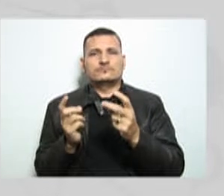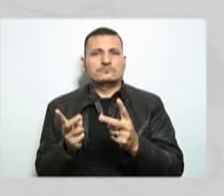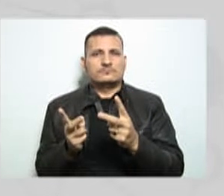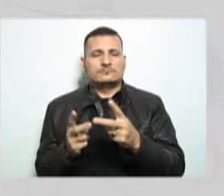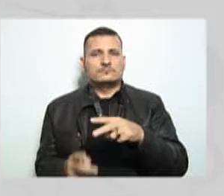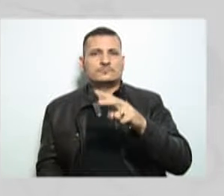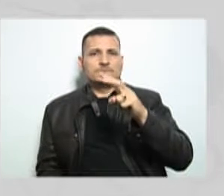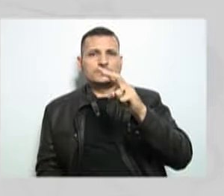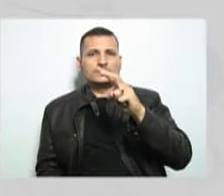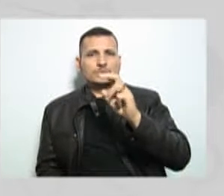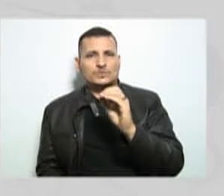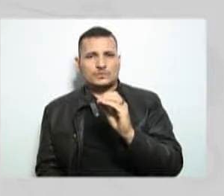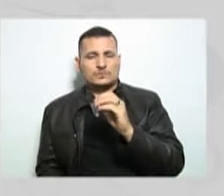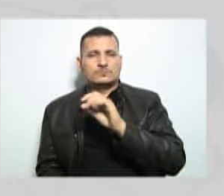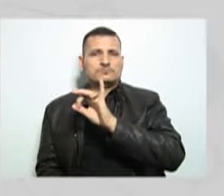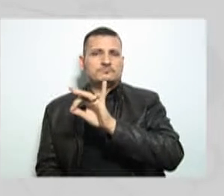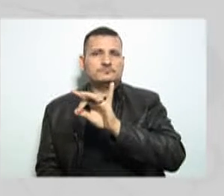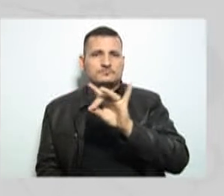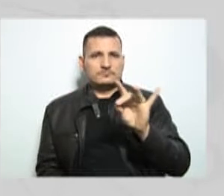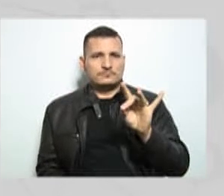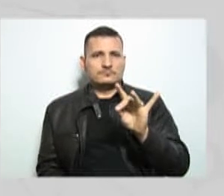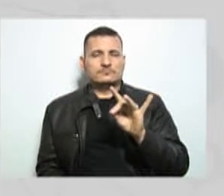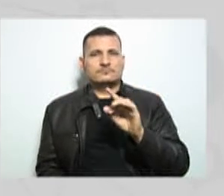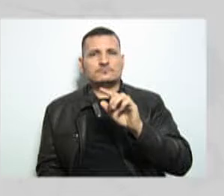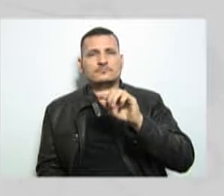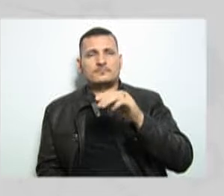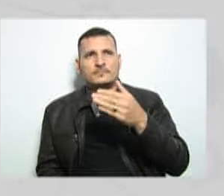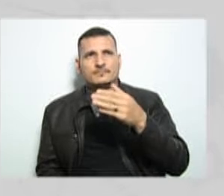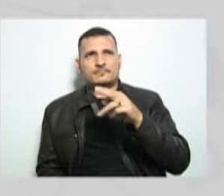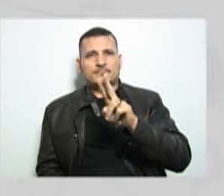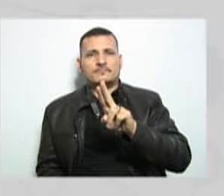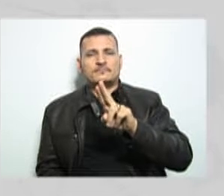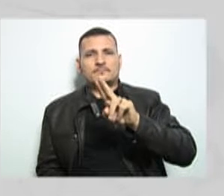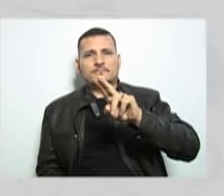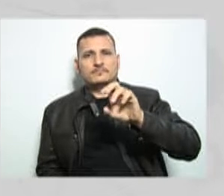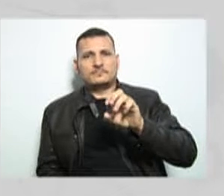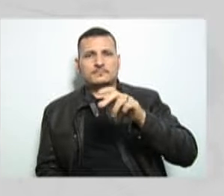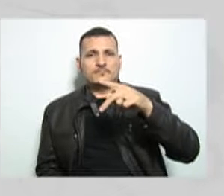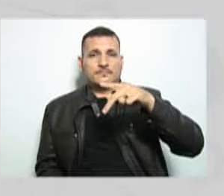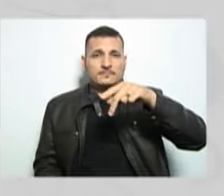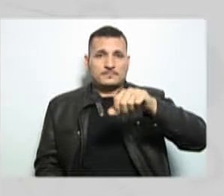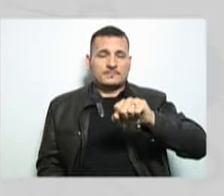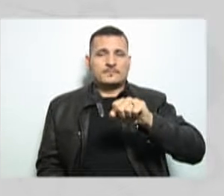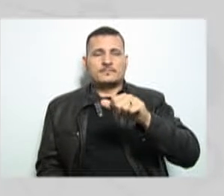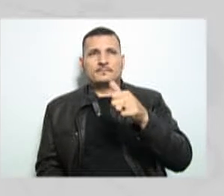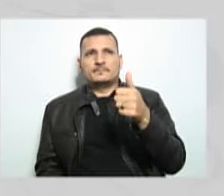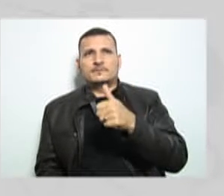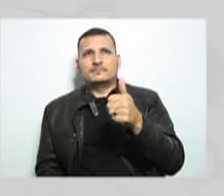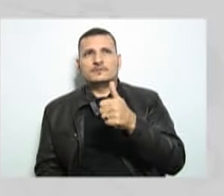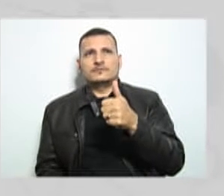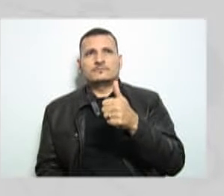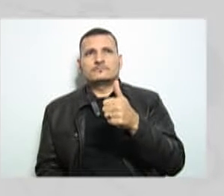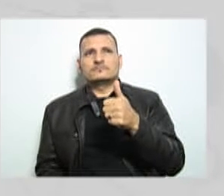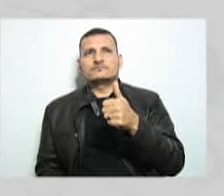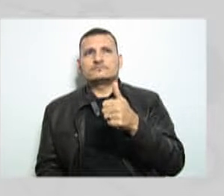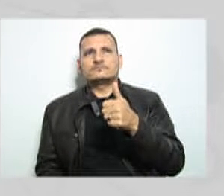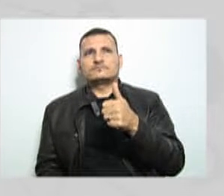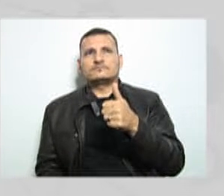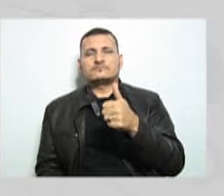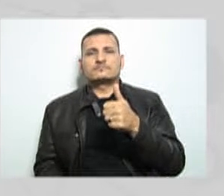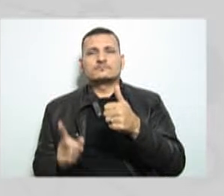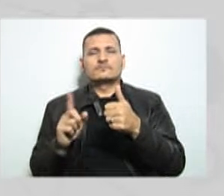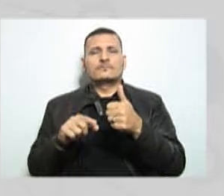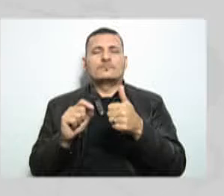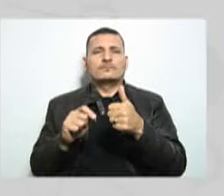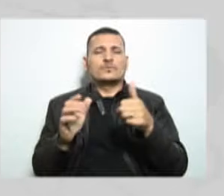50 unidades, certo? Só que no método UEPS, o que eu vou fazer? A primeira saída que eu vou dar é do último que